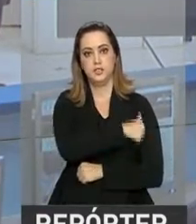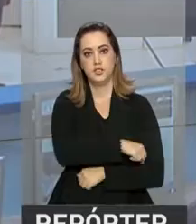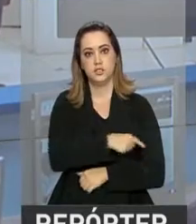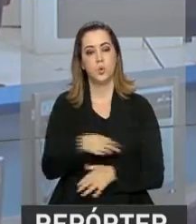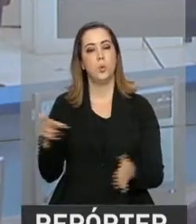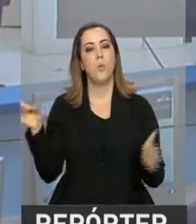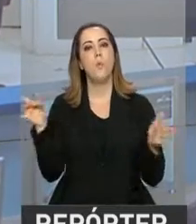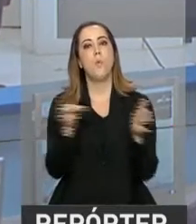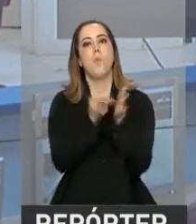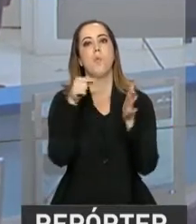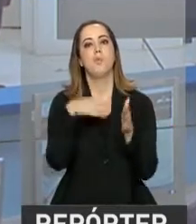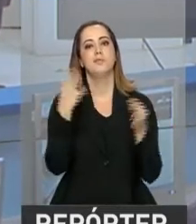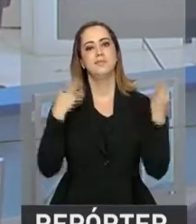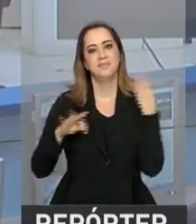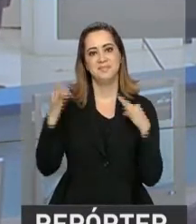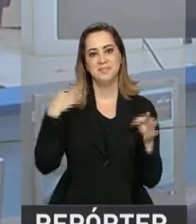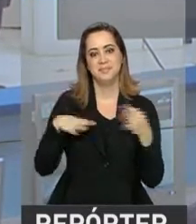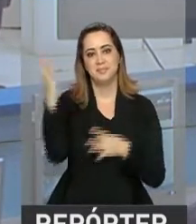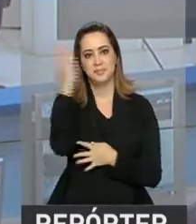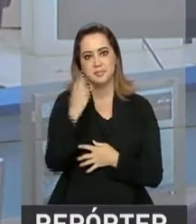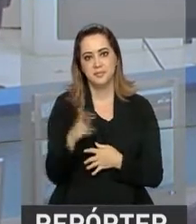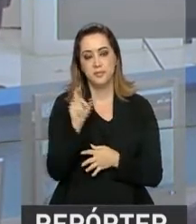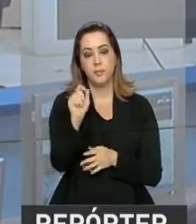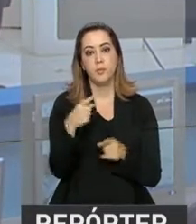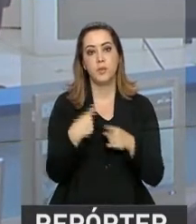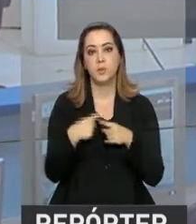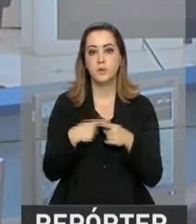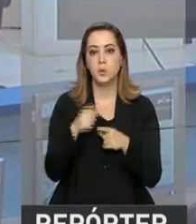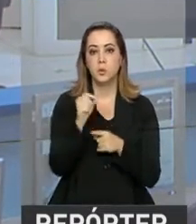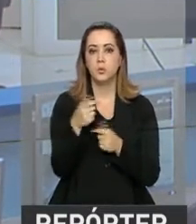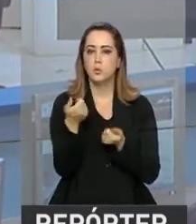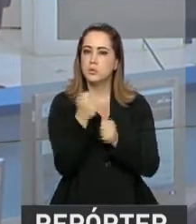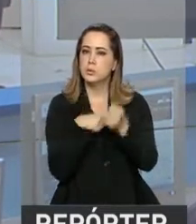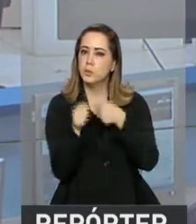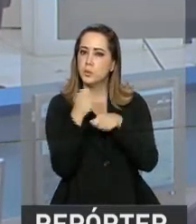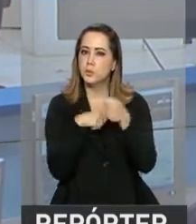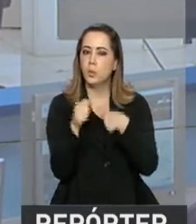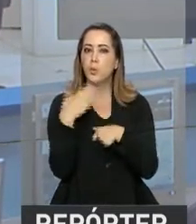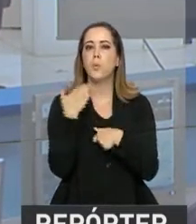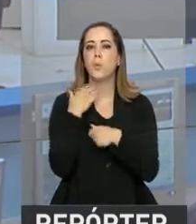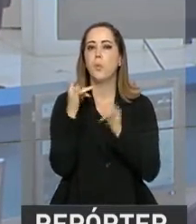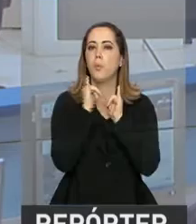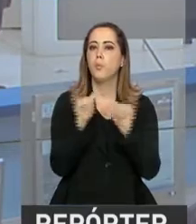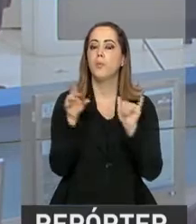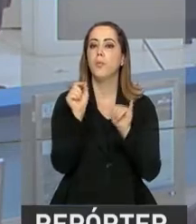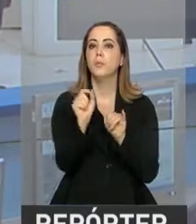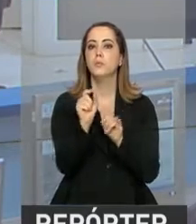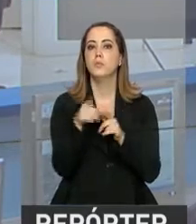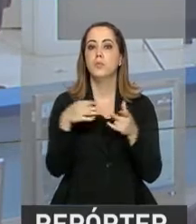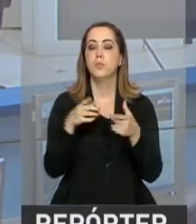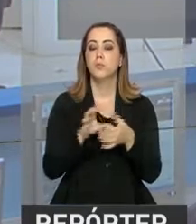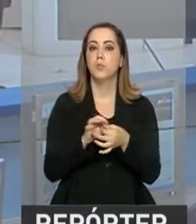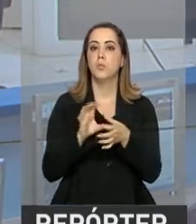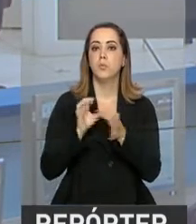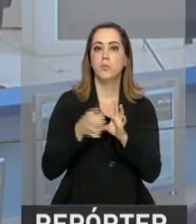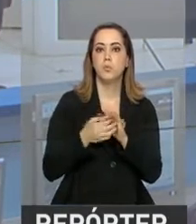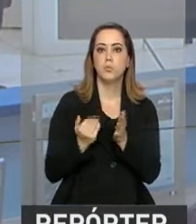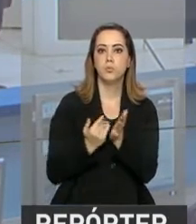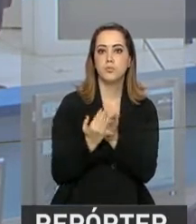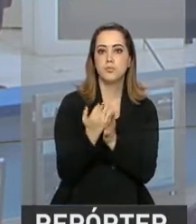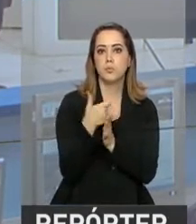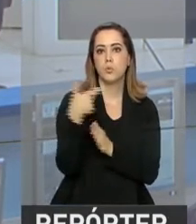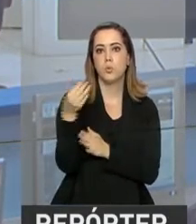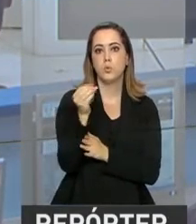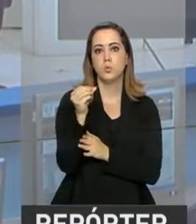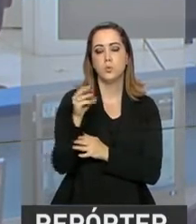turismo brasileiro, segundo a Embratur. Do ponto de vista econômico, de acordo com o Banco Central, os jogos devem gerar 200 milhões